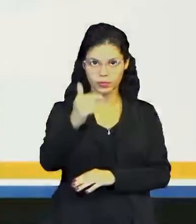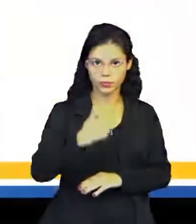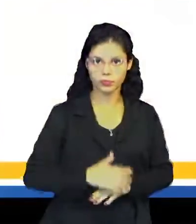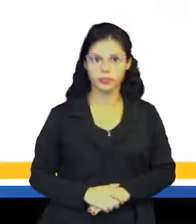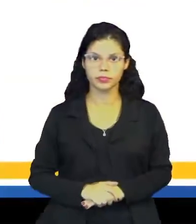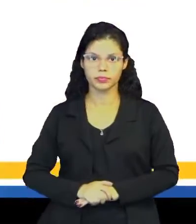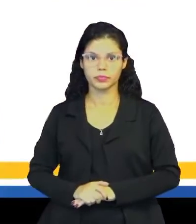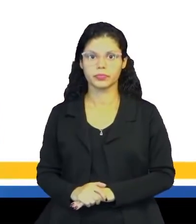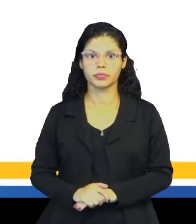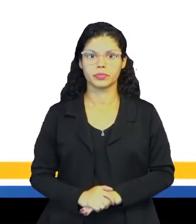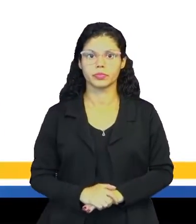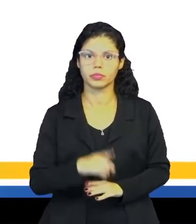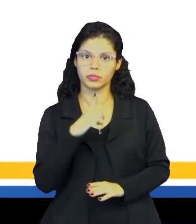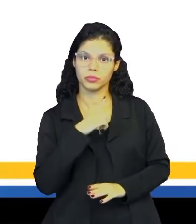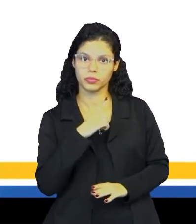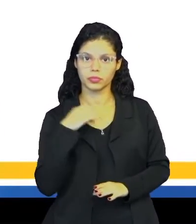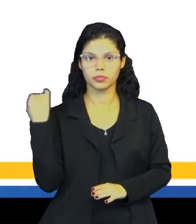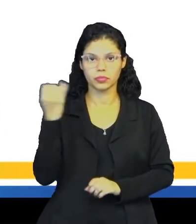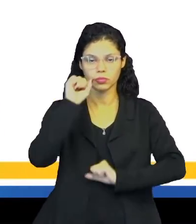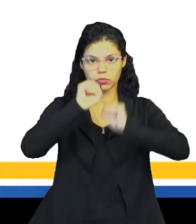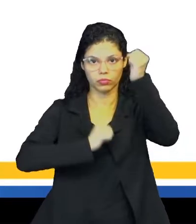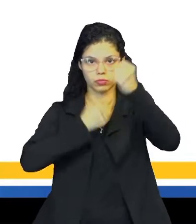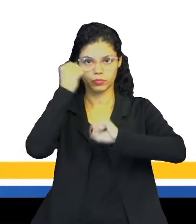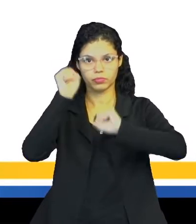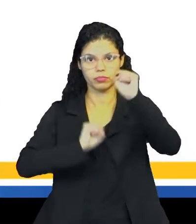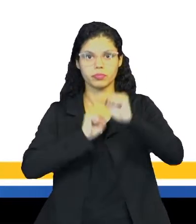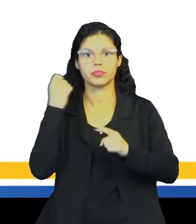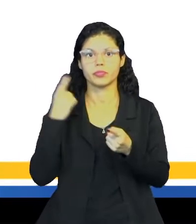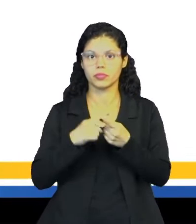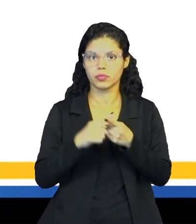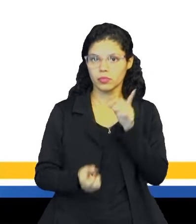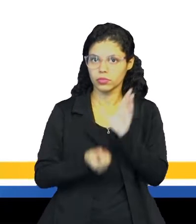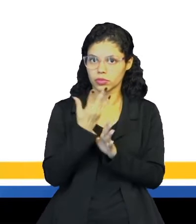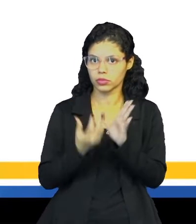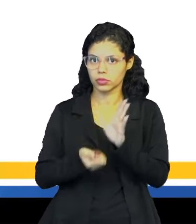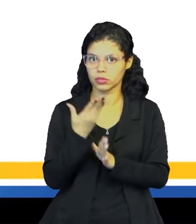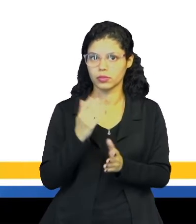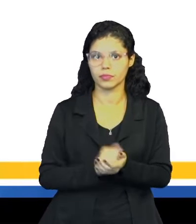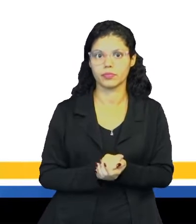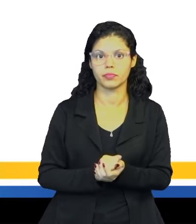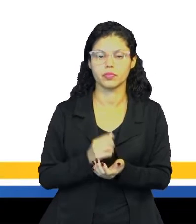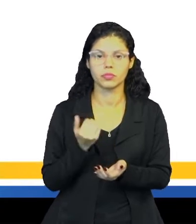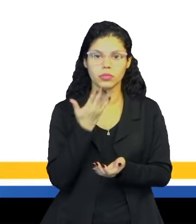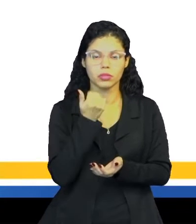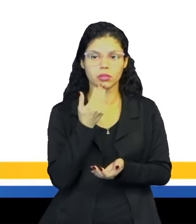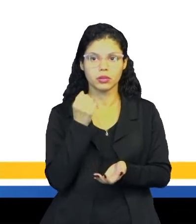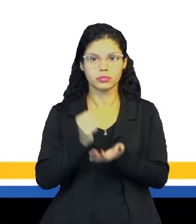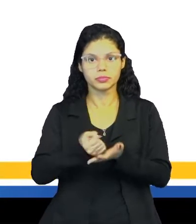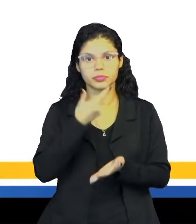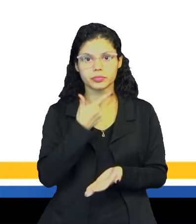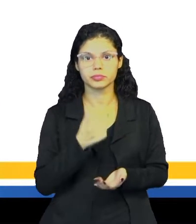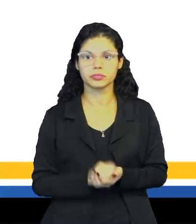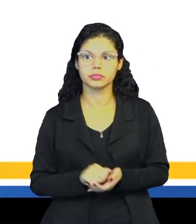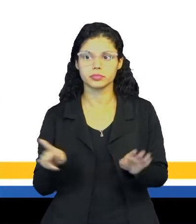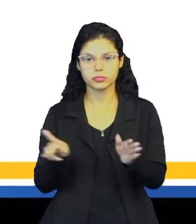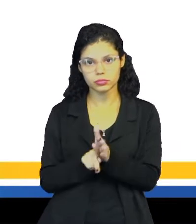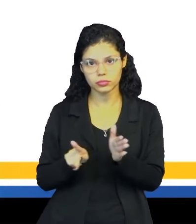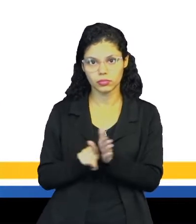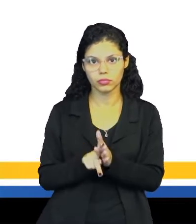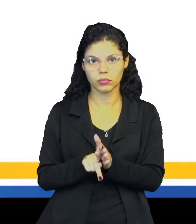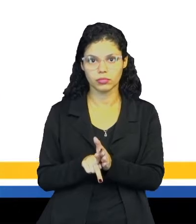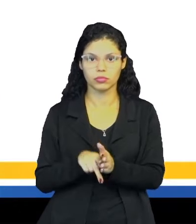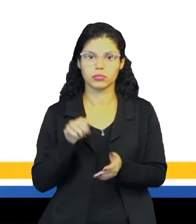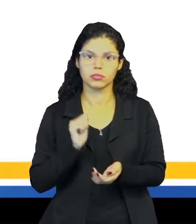planeta. Existe também uma importância industrial, porque produzem alimentos e medicamentos, fertilizantes,